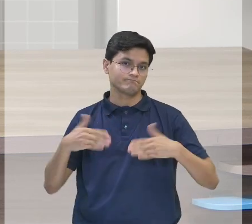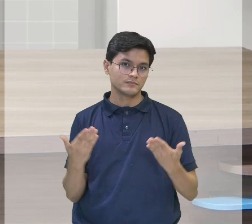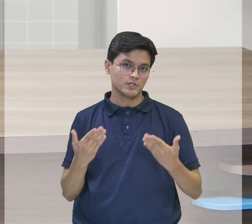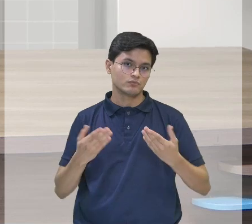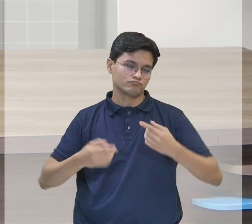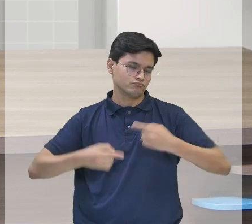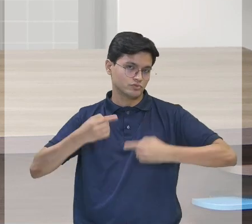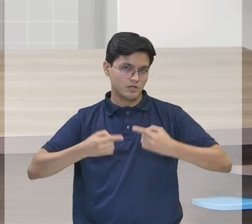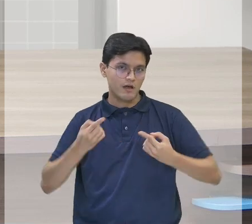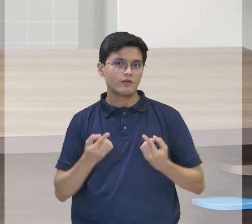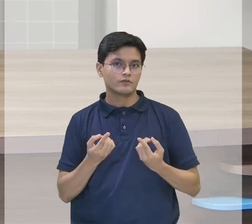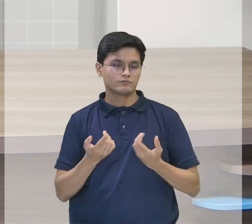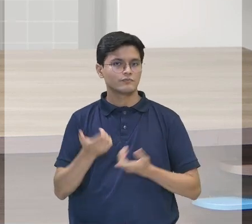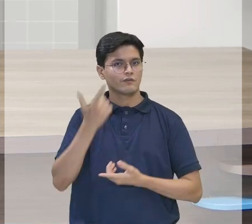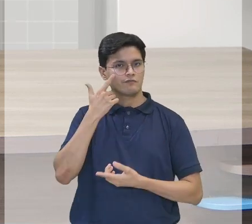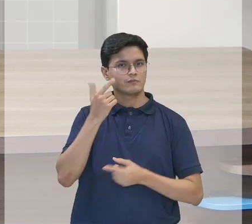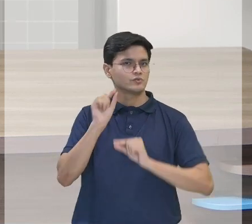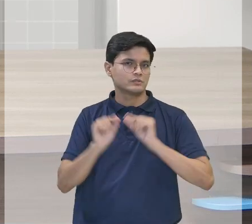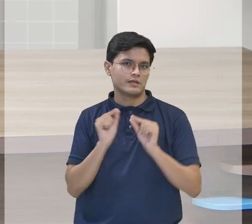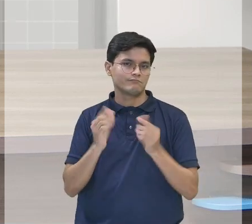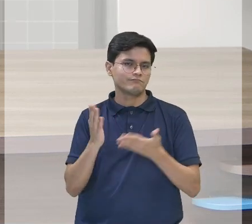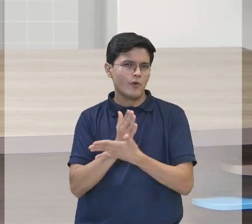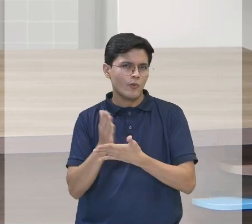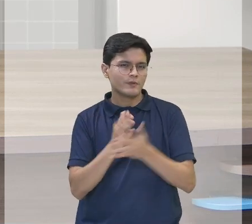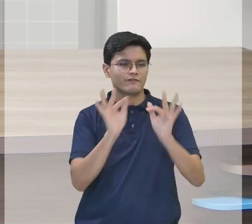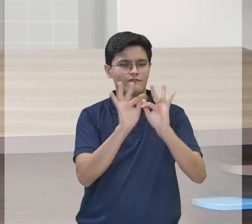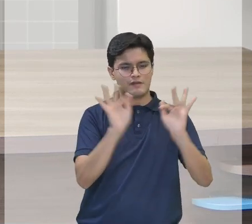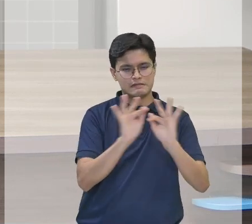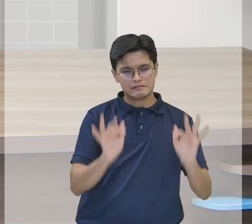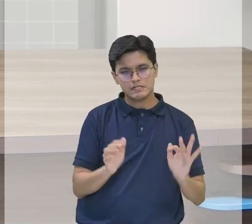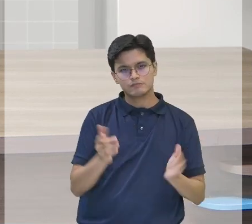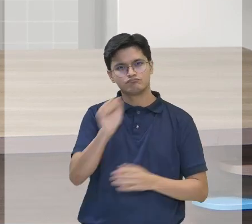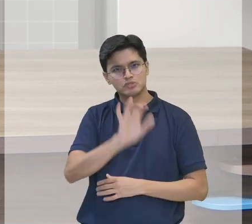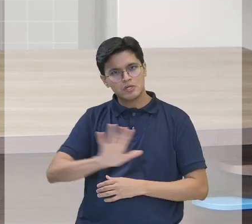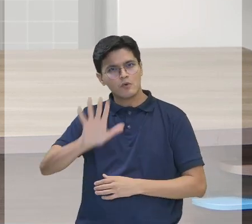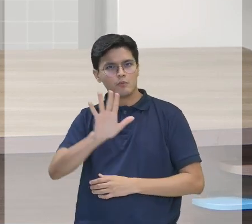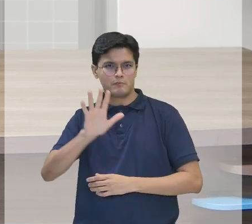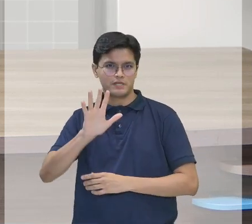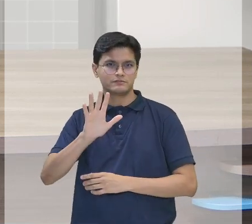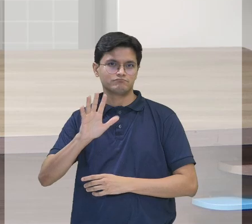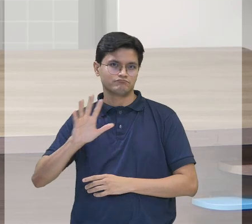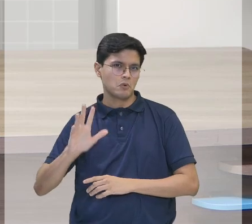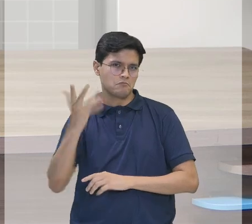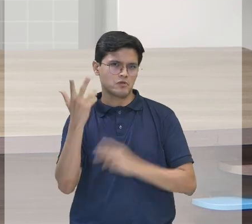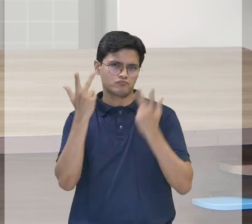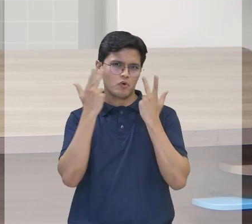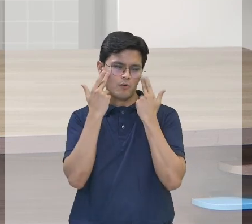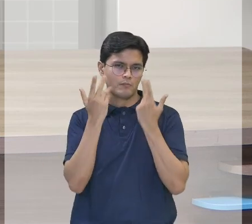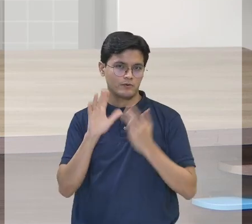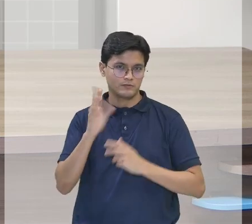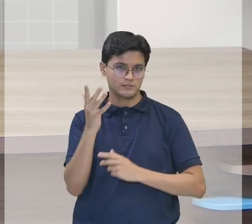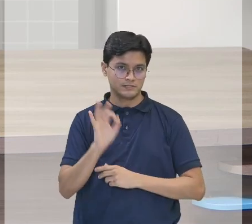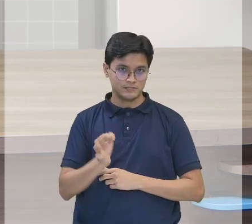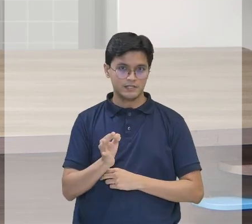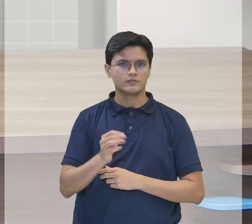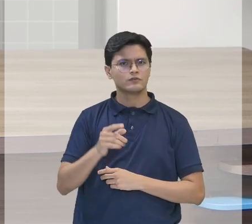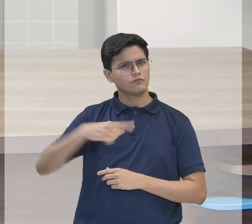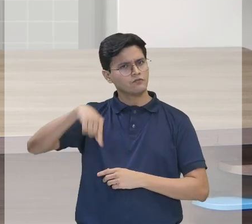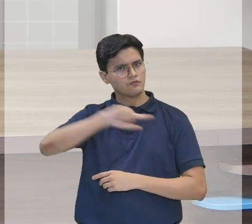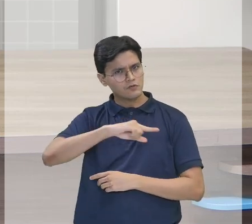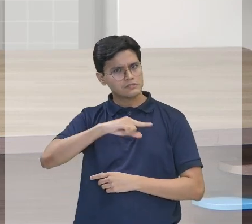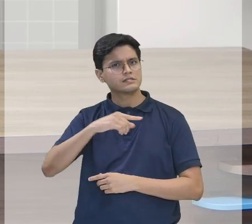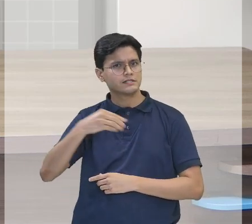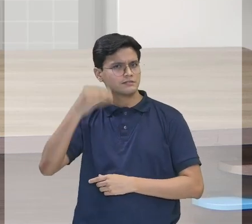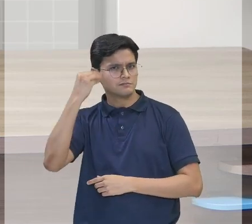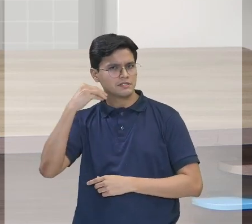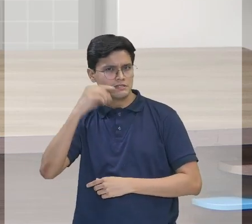algumas frases que são muito comuns, que provavelmente vocês, professores, tanto os professores ministrantes, quanto os professores que estão aí em sala de